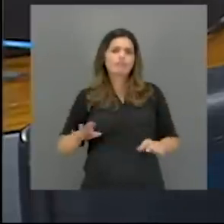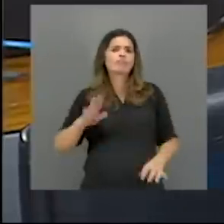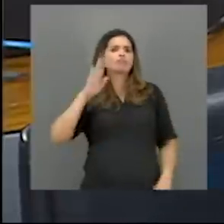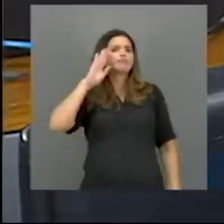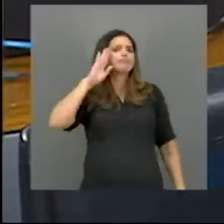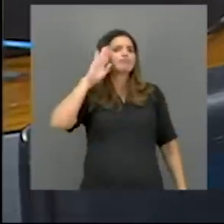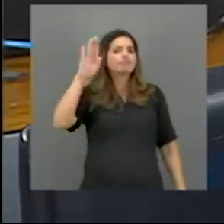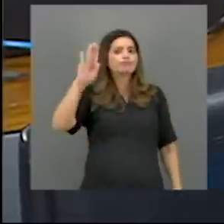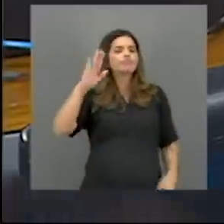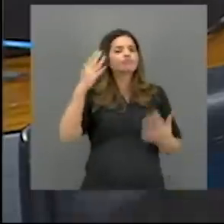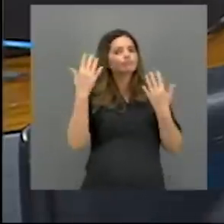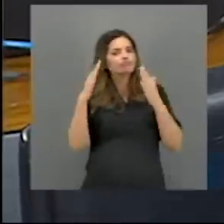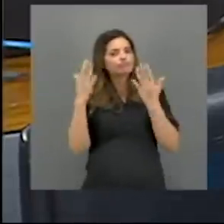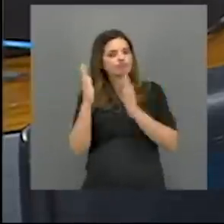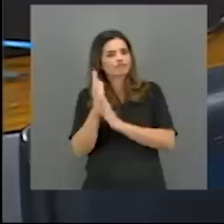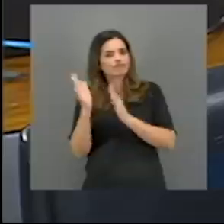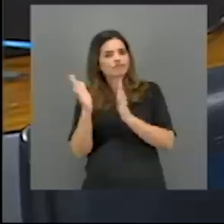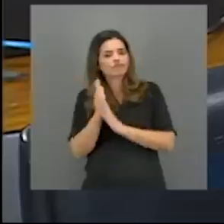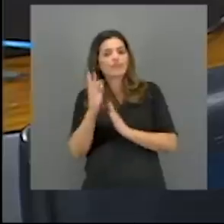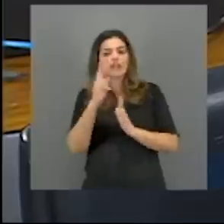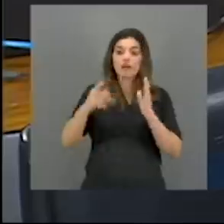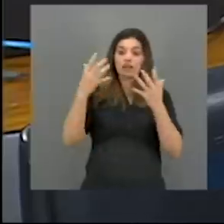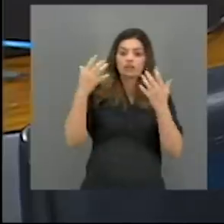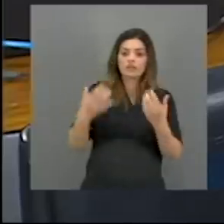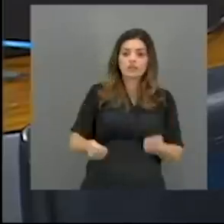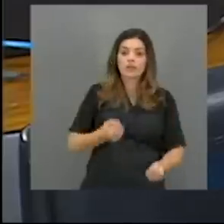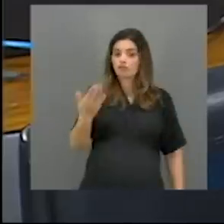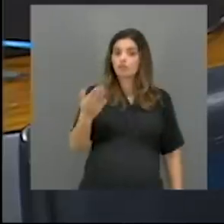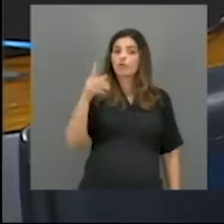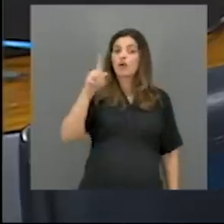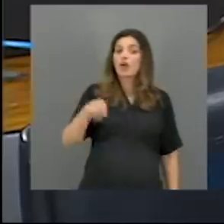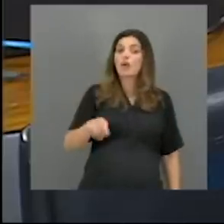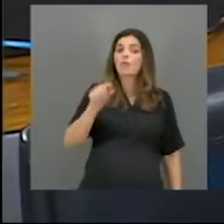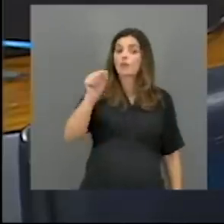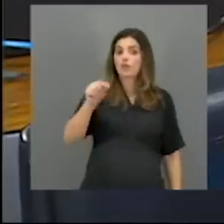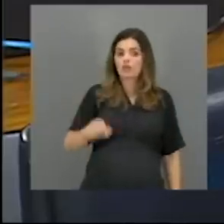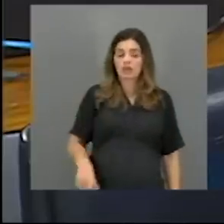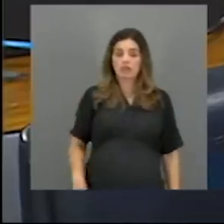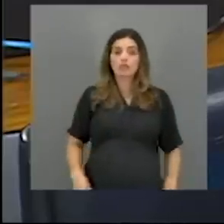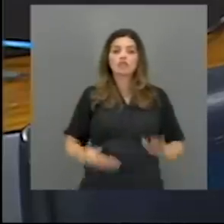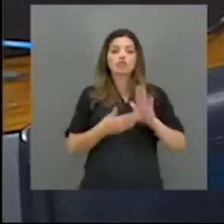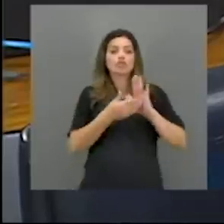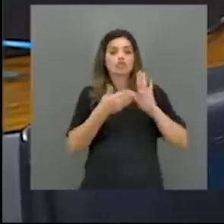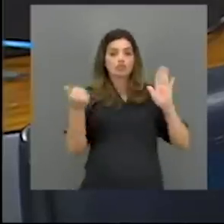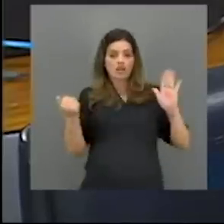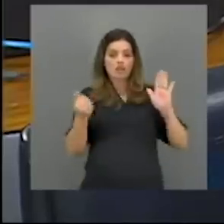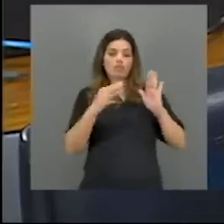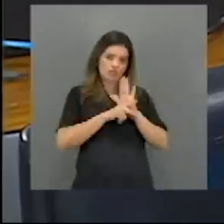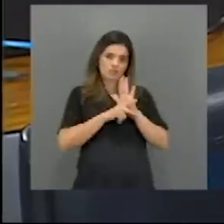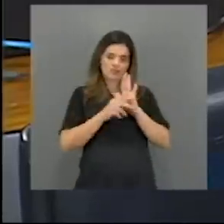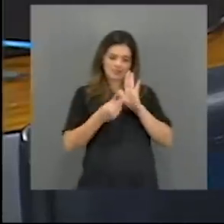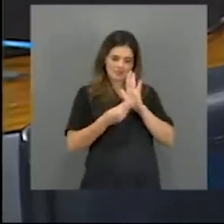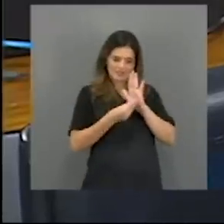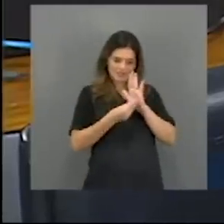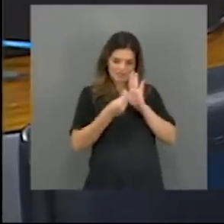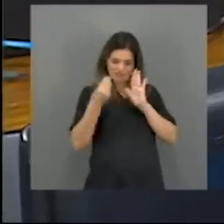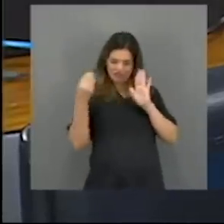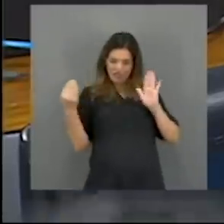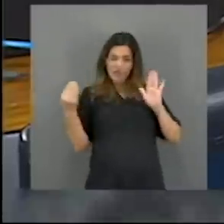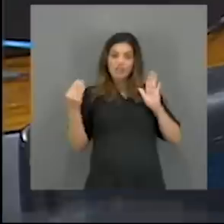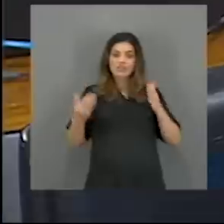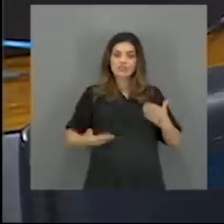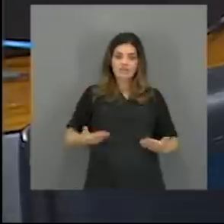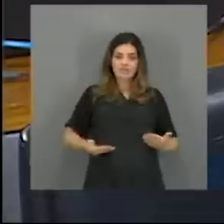principalmente parabenizar o relator por atender um pedido meu, que foi de retirar da medida provisória os serviços